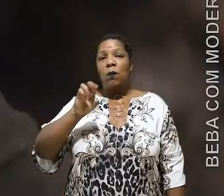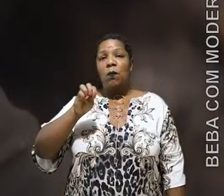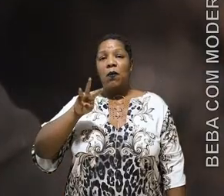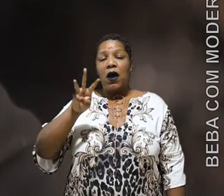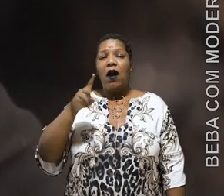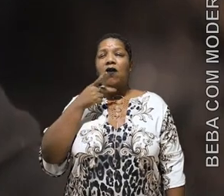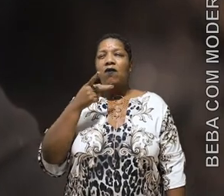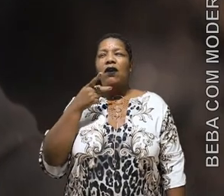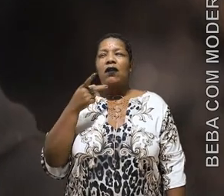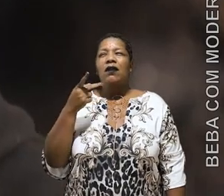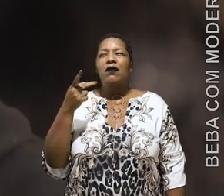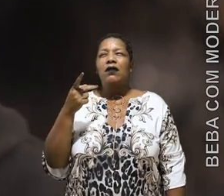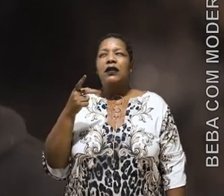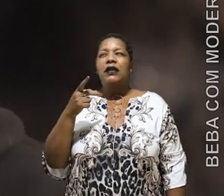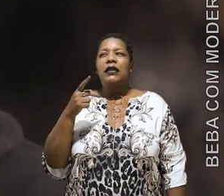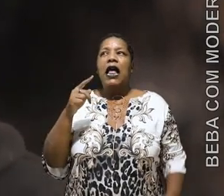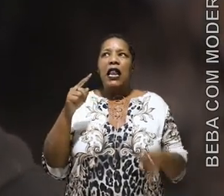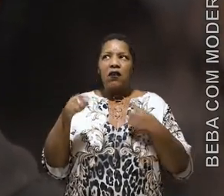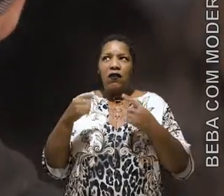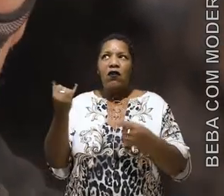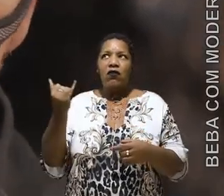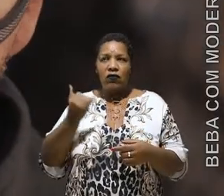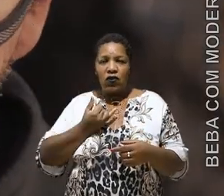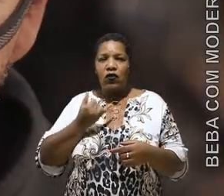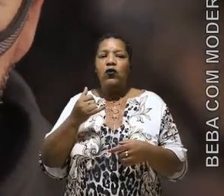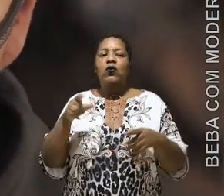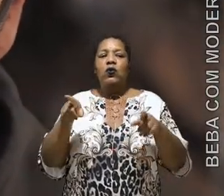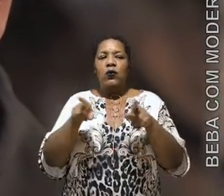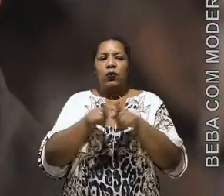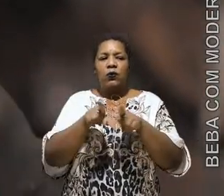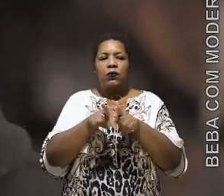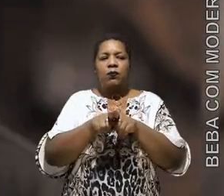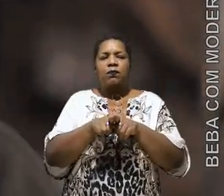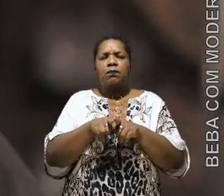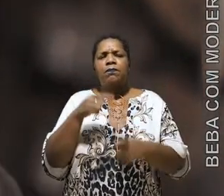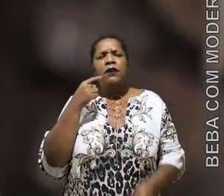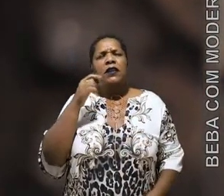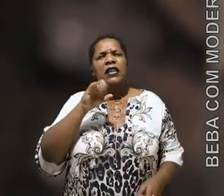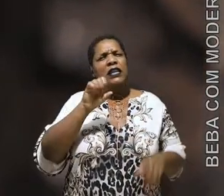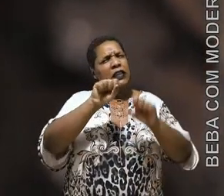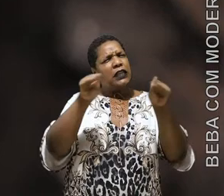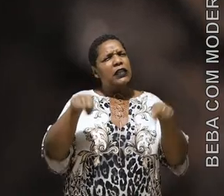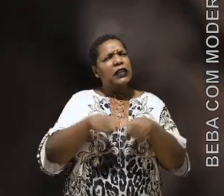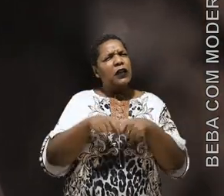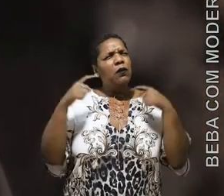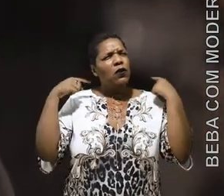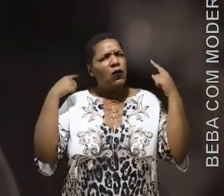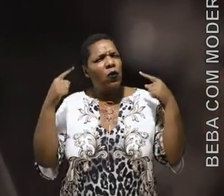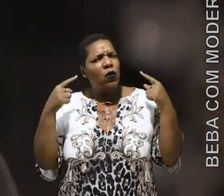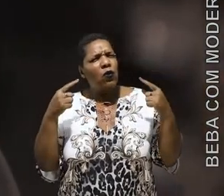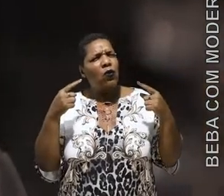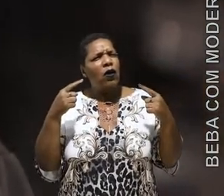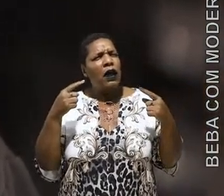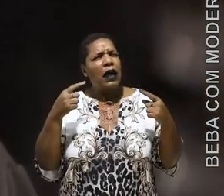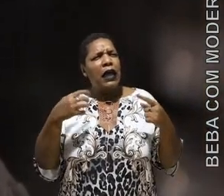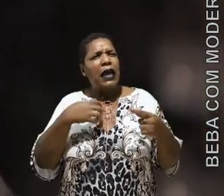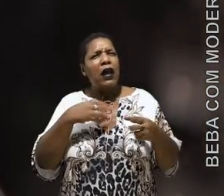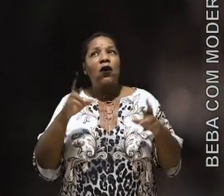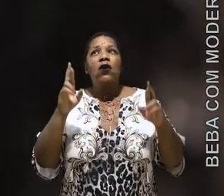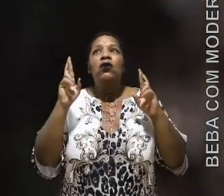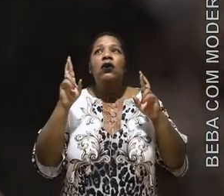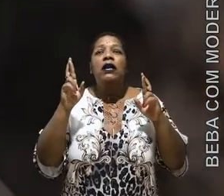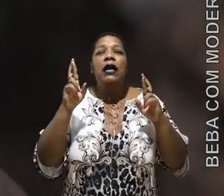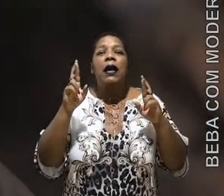a gente vai estar sabe é o bravo mano para eu falar uma cena muito louca para gente conversar não falou blog e ele falou isso